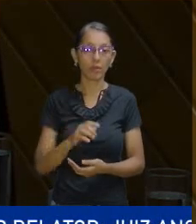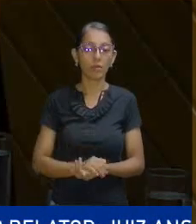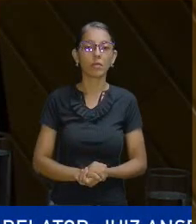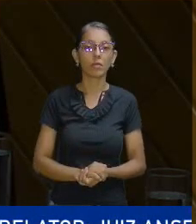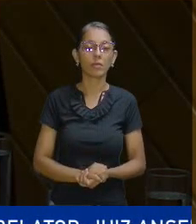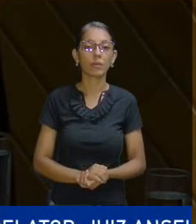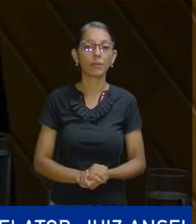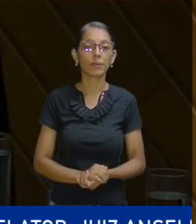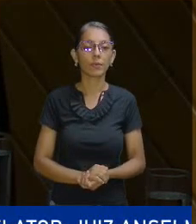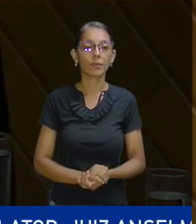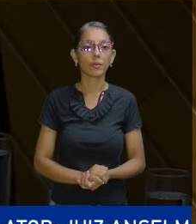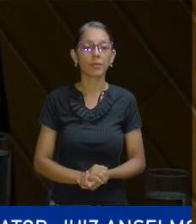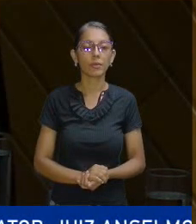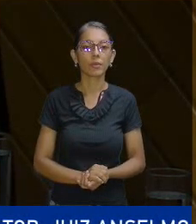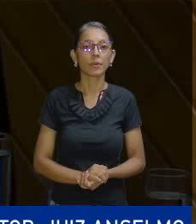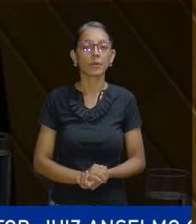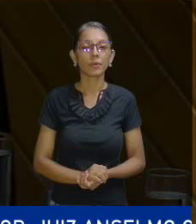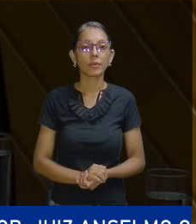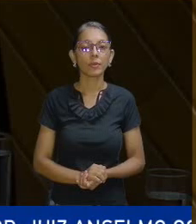R$